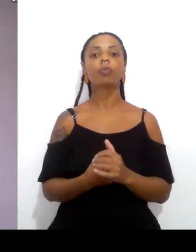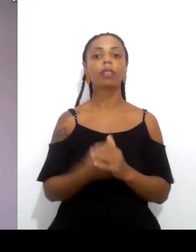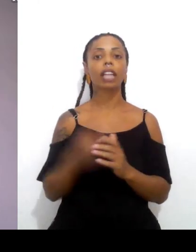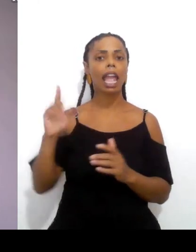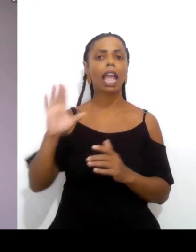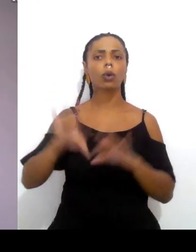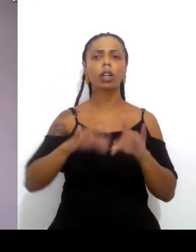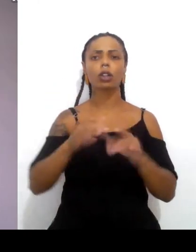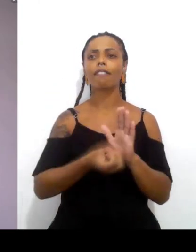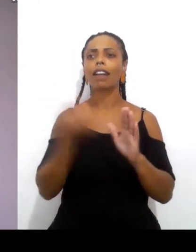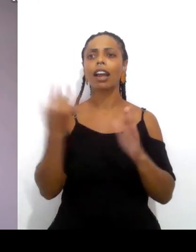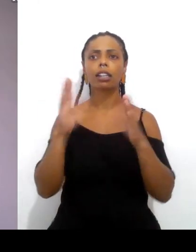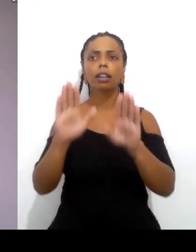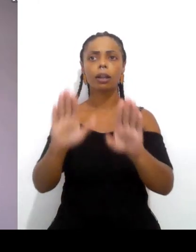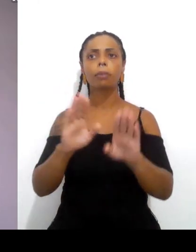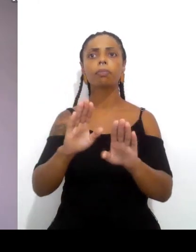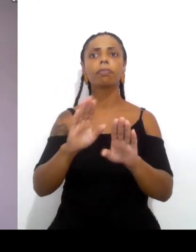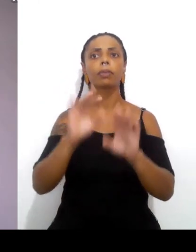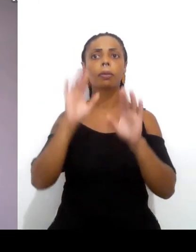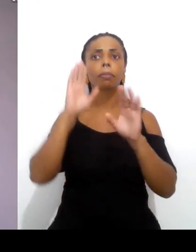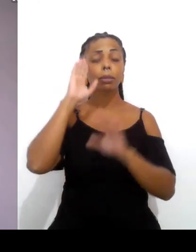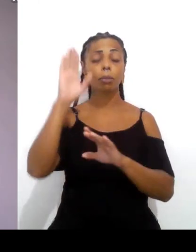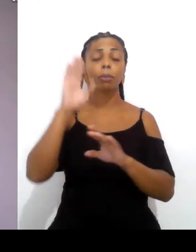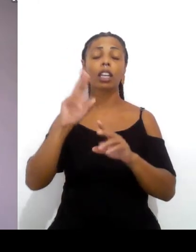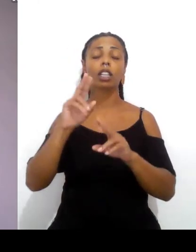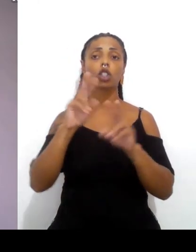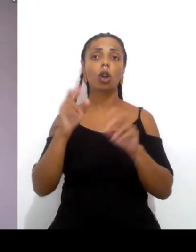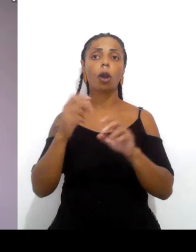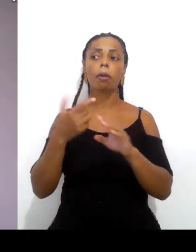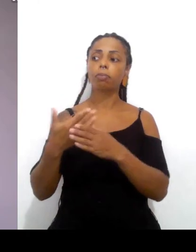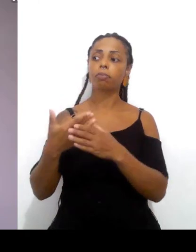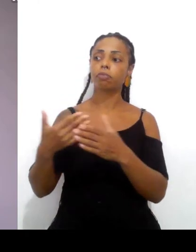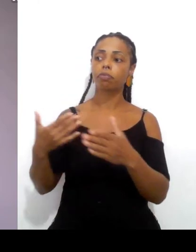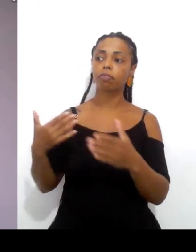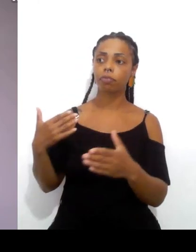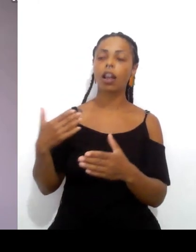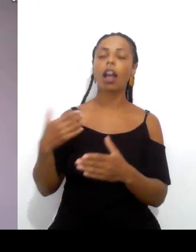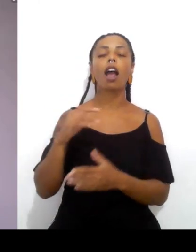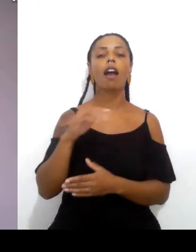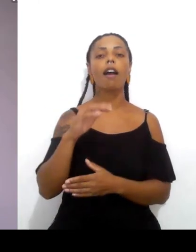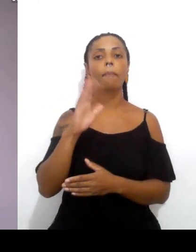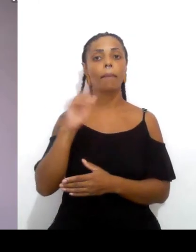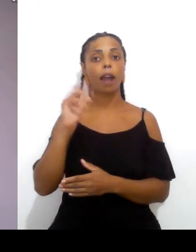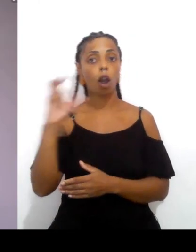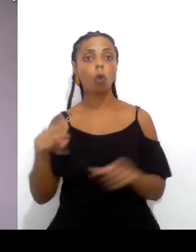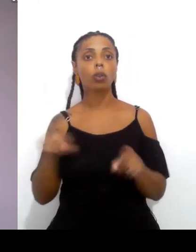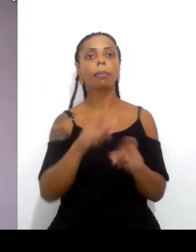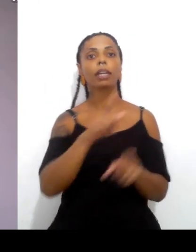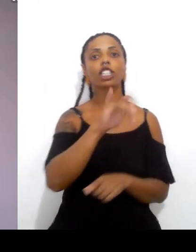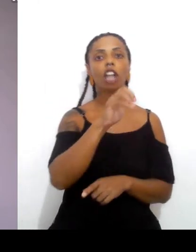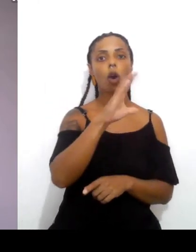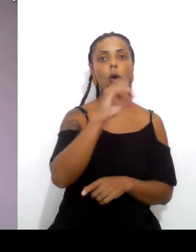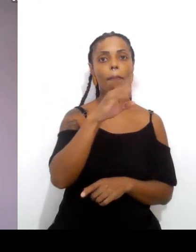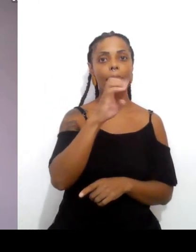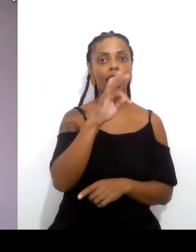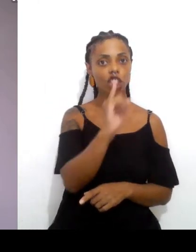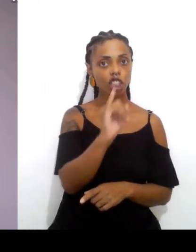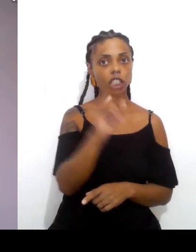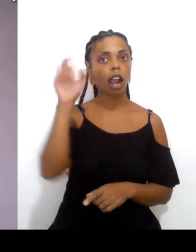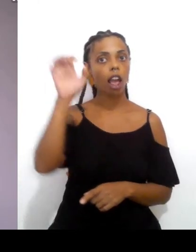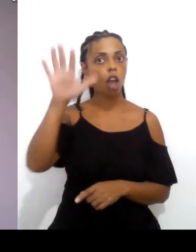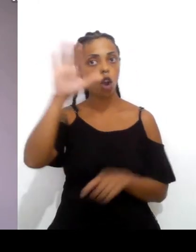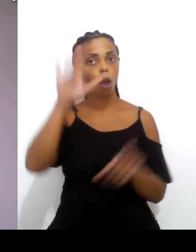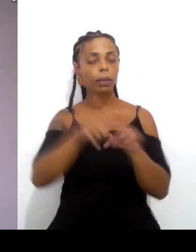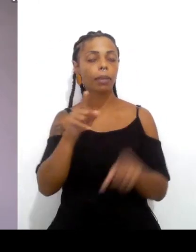especialmente retrospectivas de Francis Bacon e Alberto Giacometti na Europa e nos Estados Unidos em